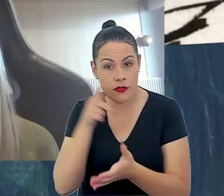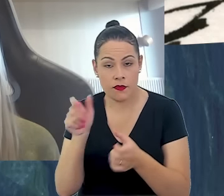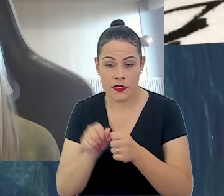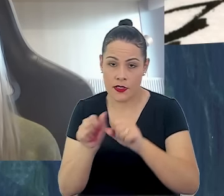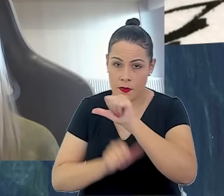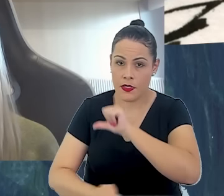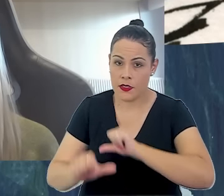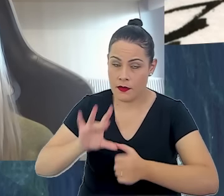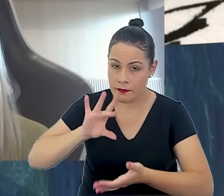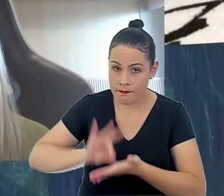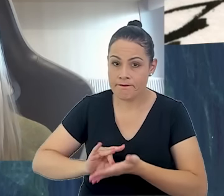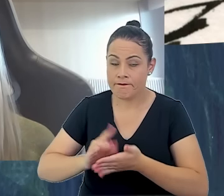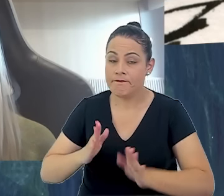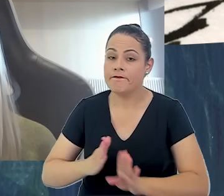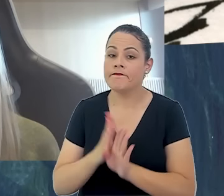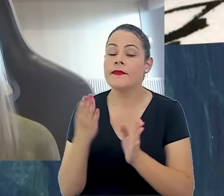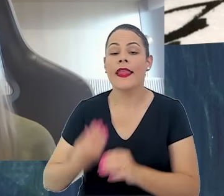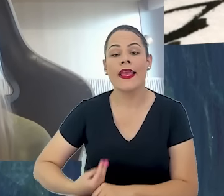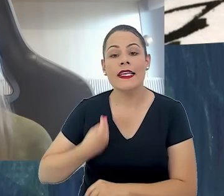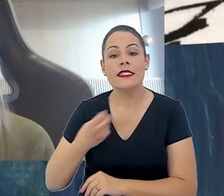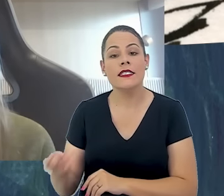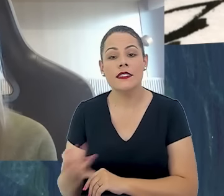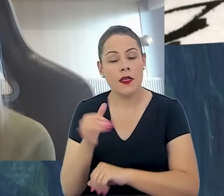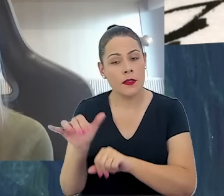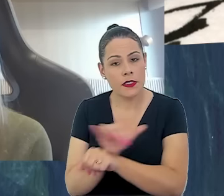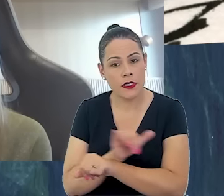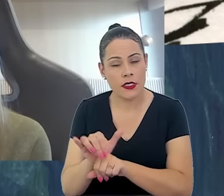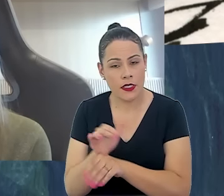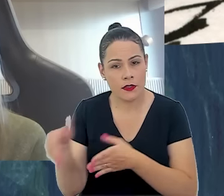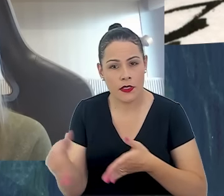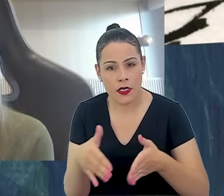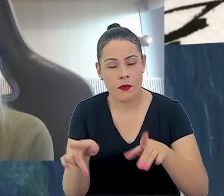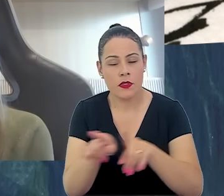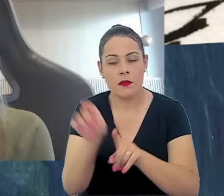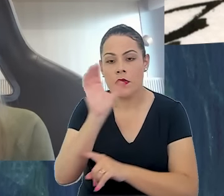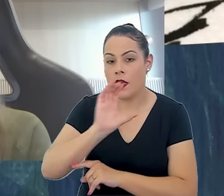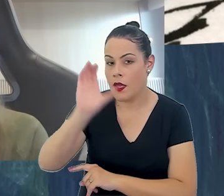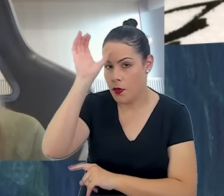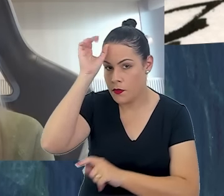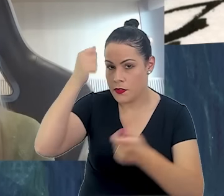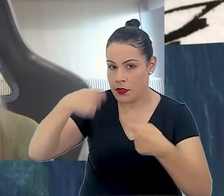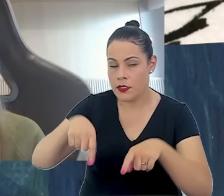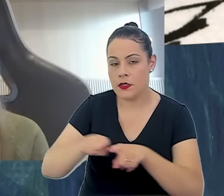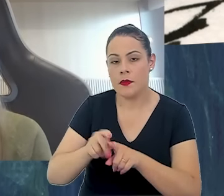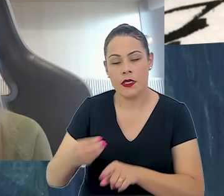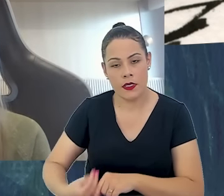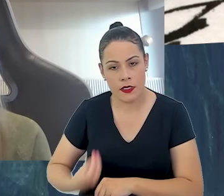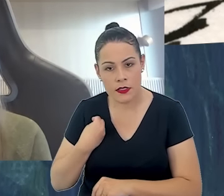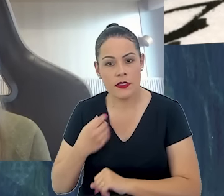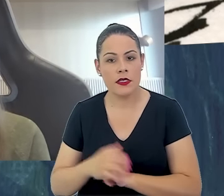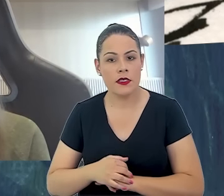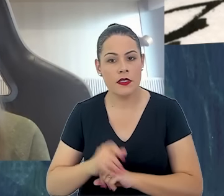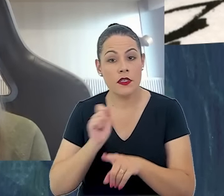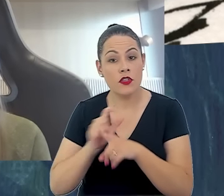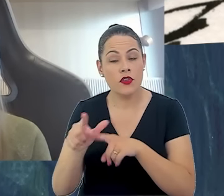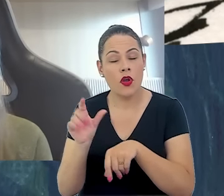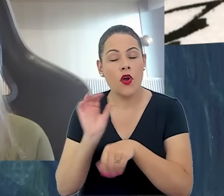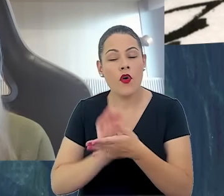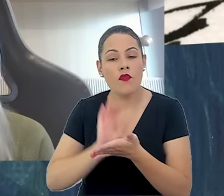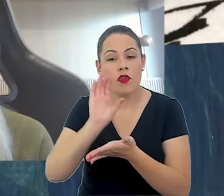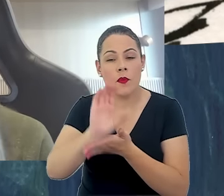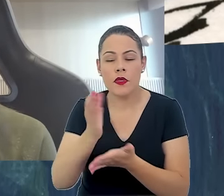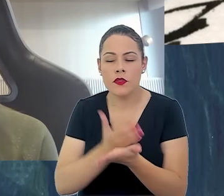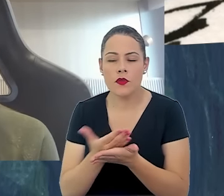realizar essa transição. Então, existem os meios. A consciência existe, os financiamentos estão